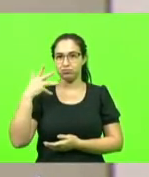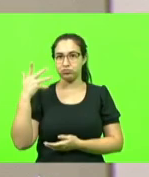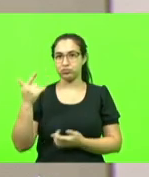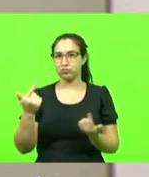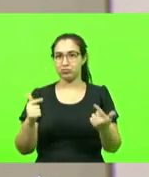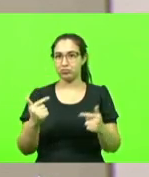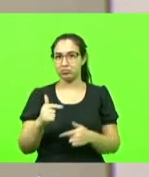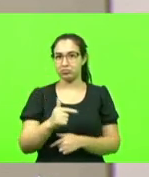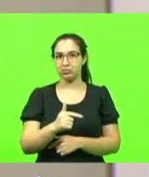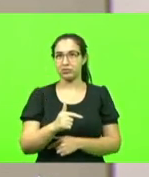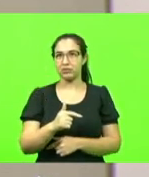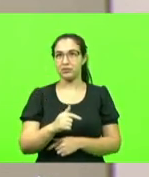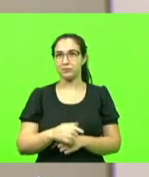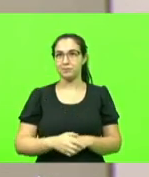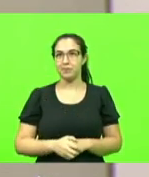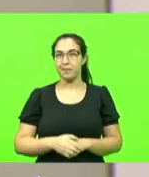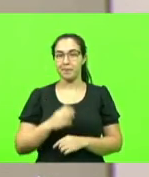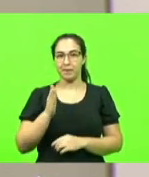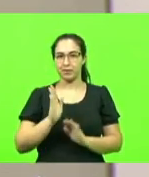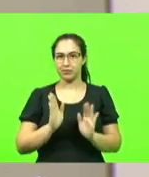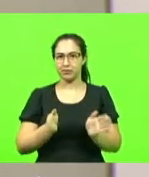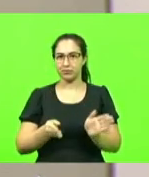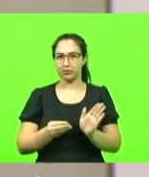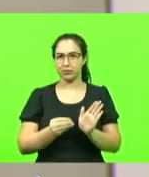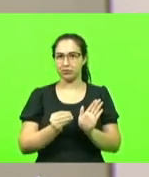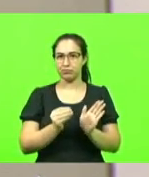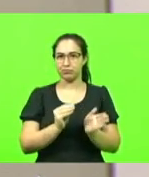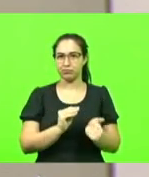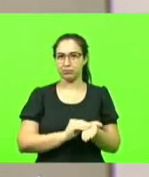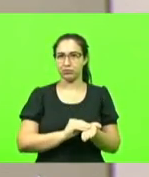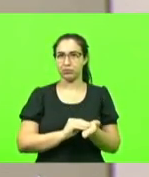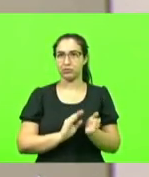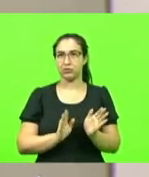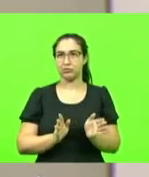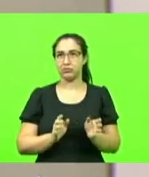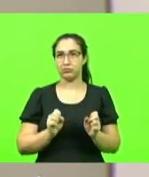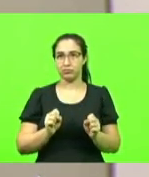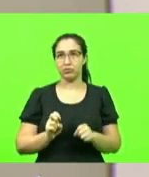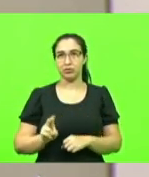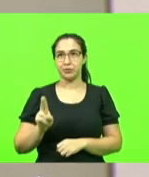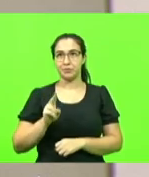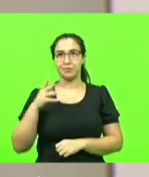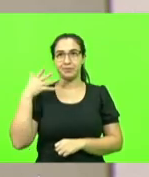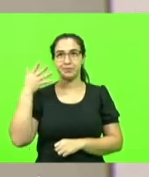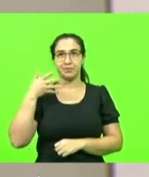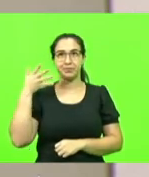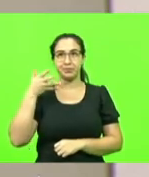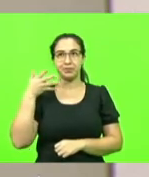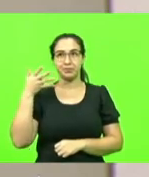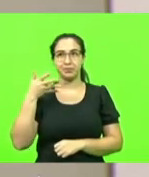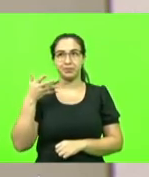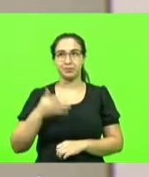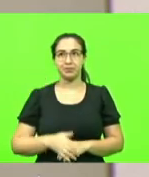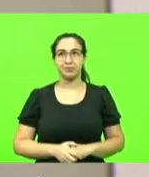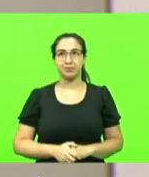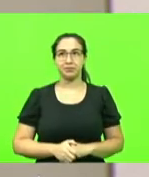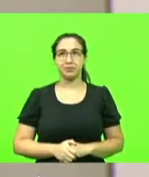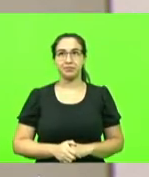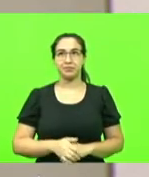está como ok, como se Vossa Excelência tivesse falado. Posso usar a palavra? Pode. Pelo eu serei, tempo de até 10